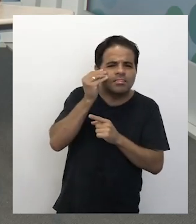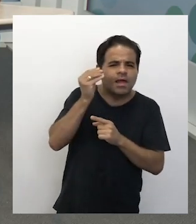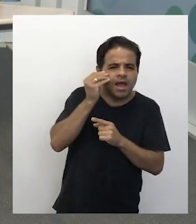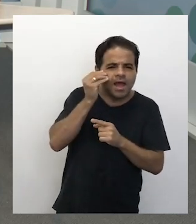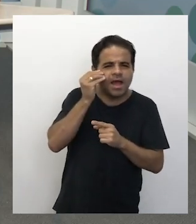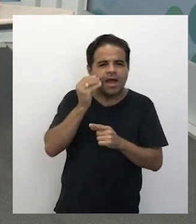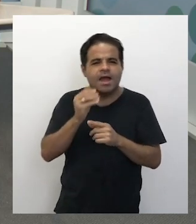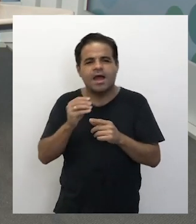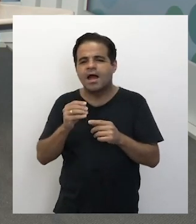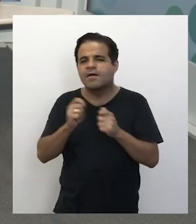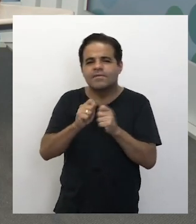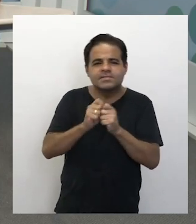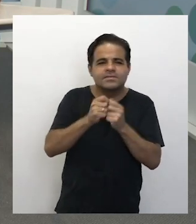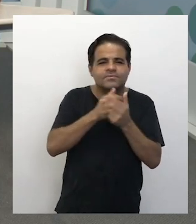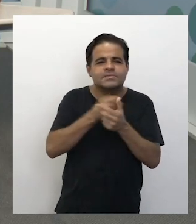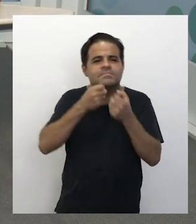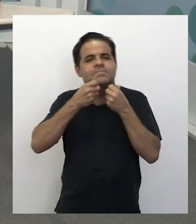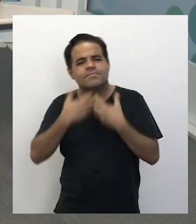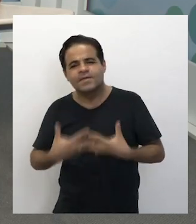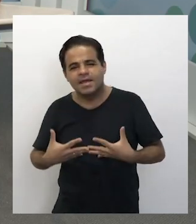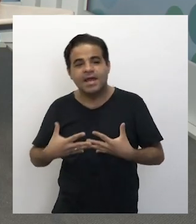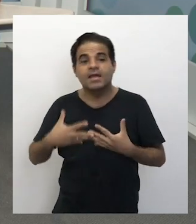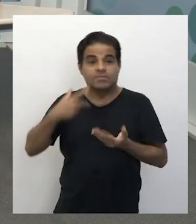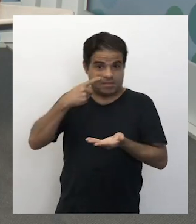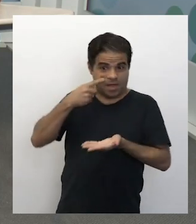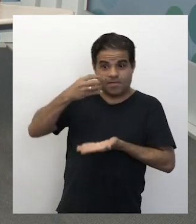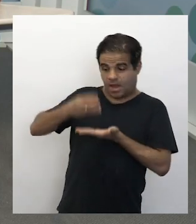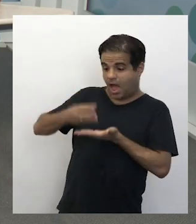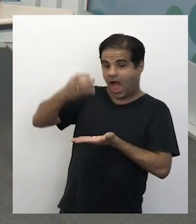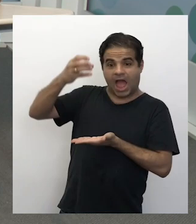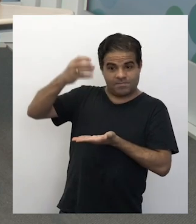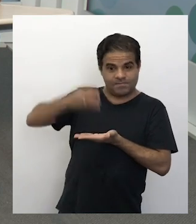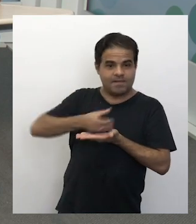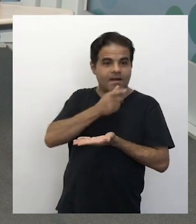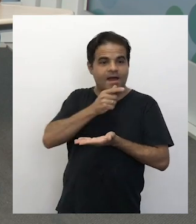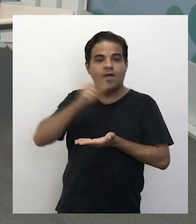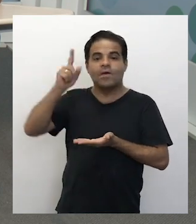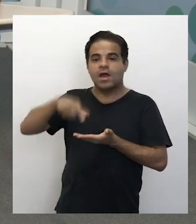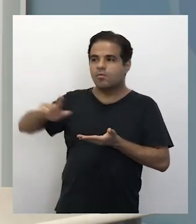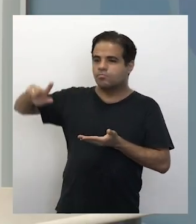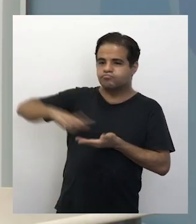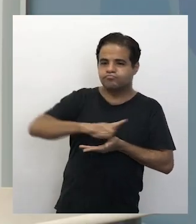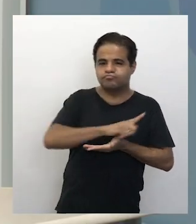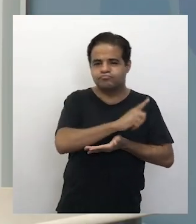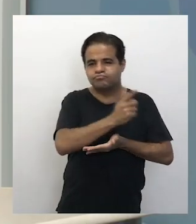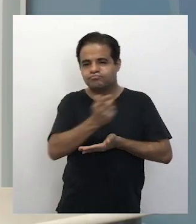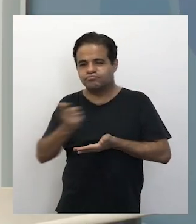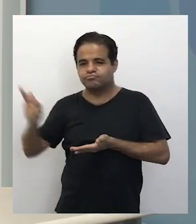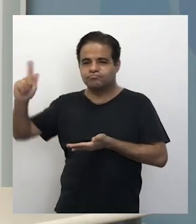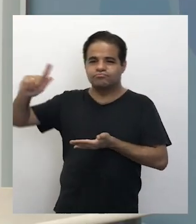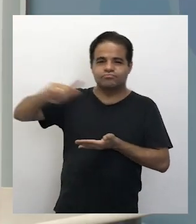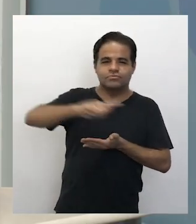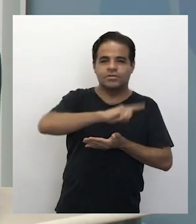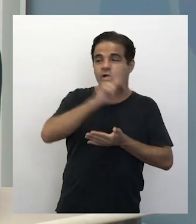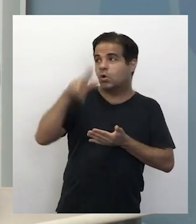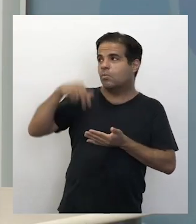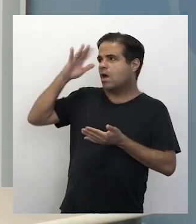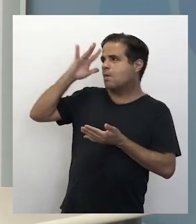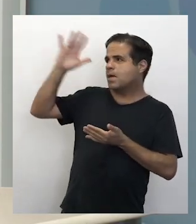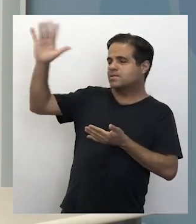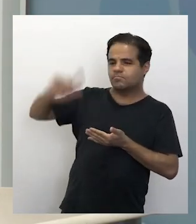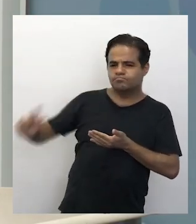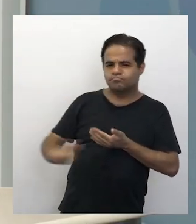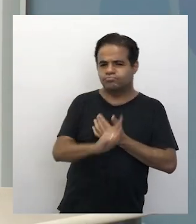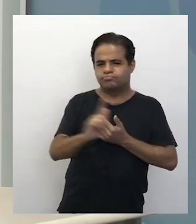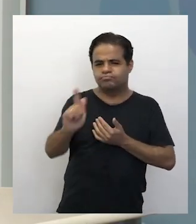fazer bem feito. Você está vendo uma garrafinha d'água? Isso aqui é um foguete. Exatamente. Eu jamais ia pensar no